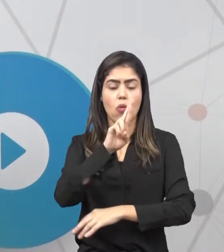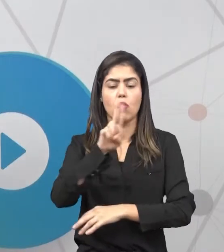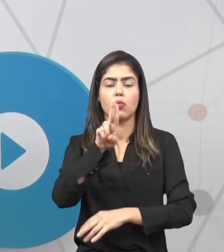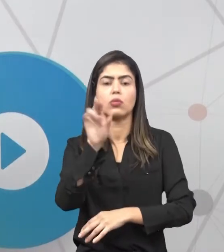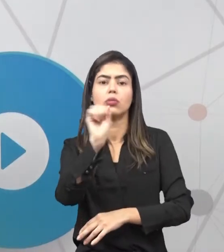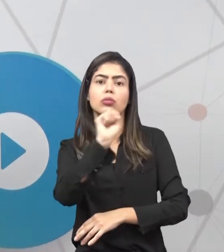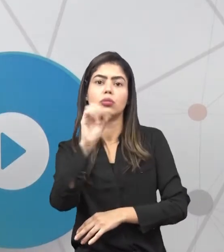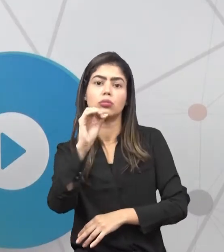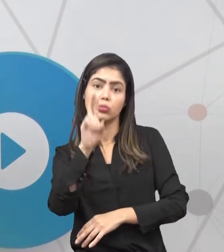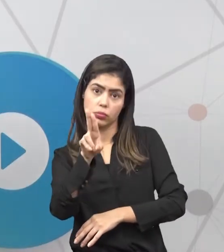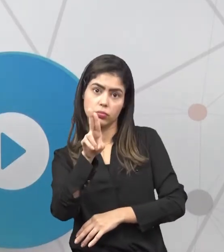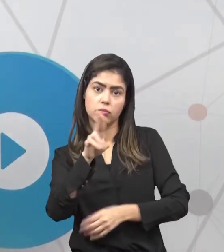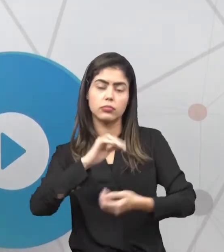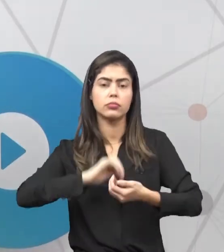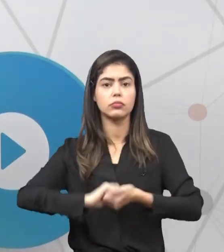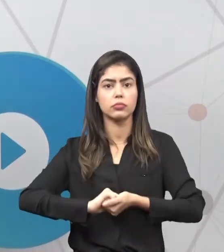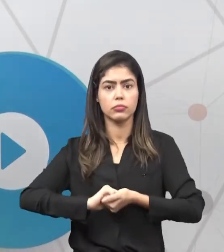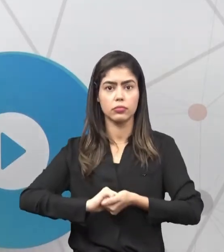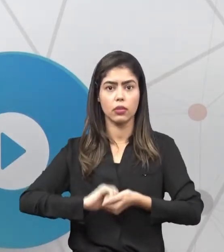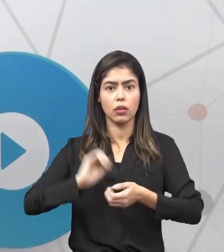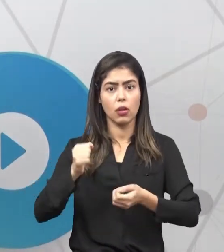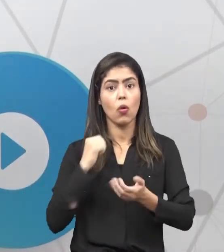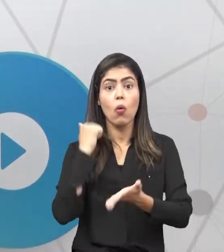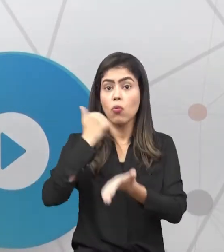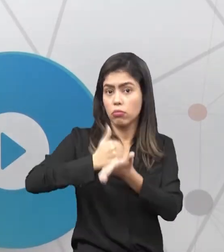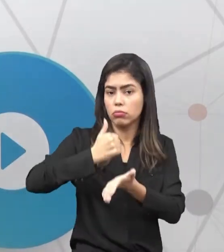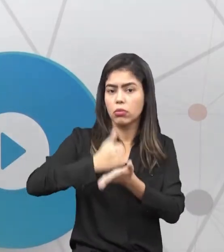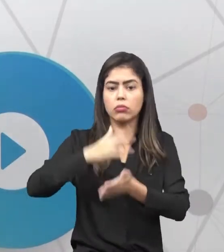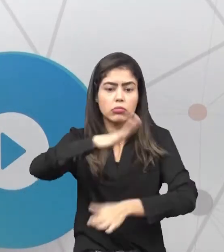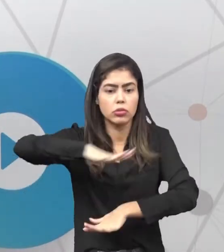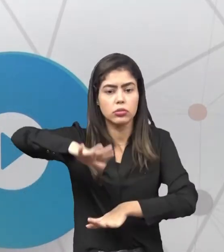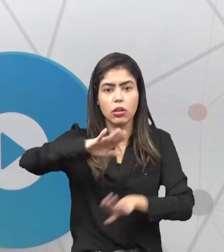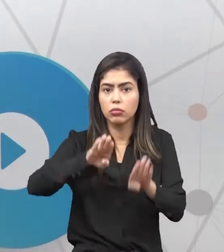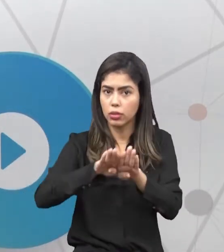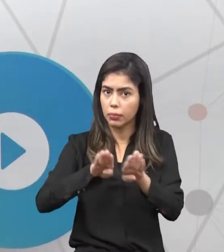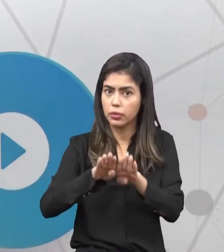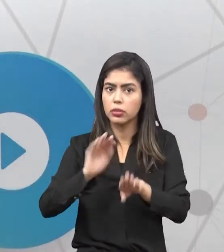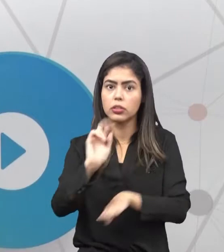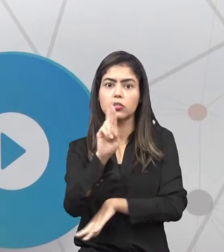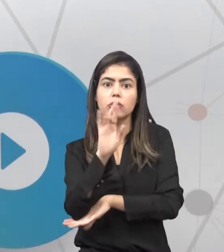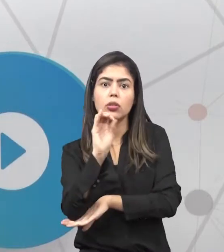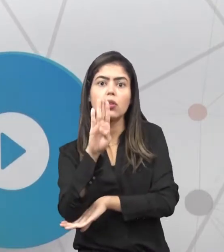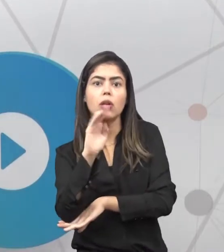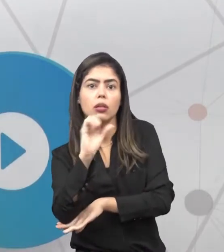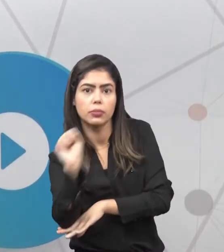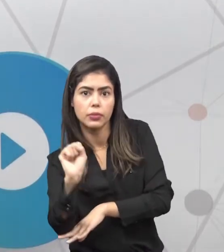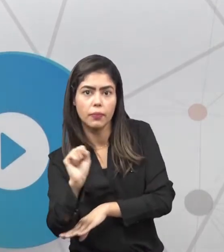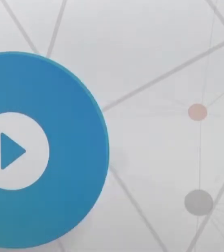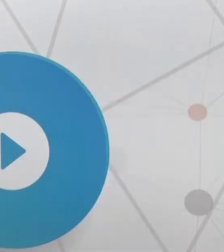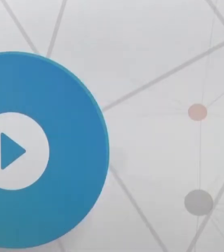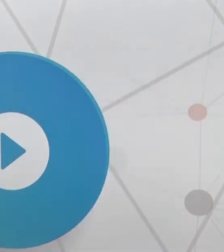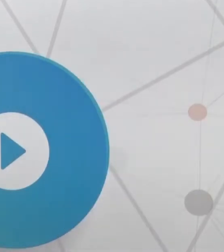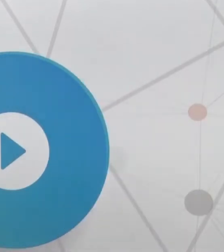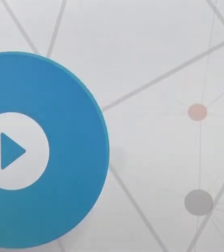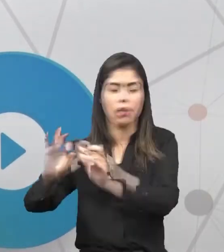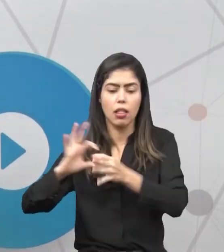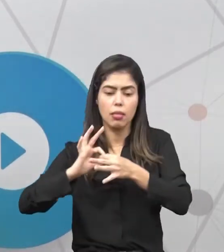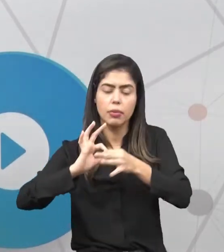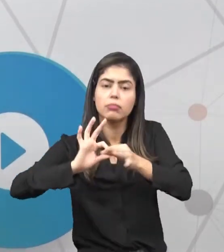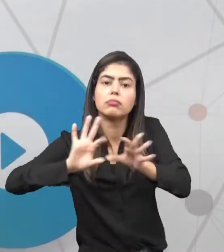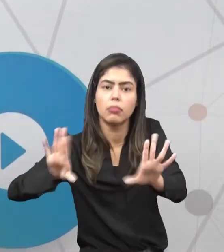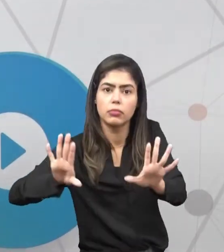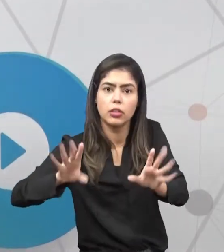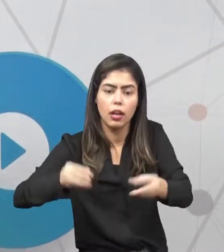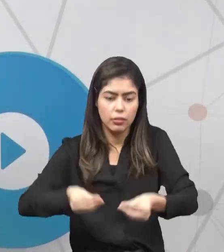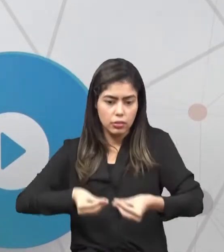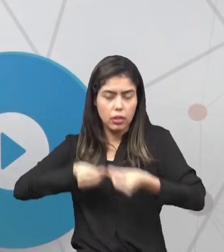né, do contrato social, de Hobbes, né, que muitas vezes nós abrimos mão da nossa